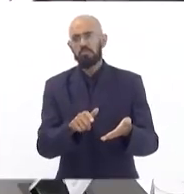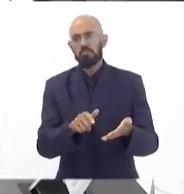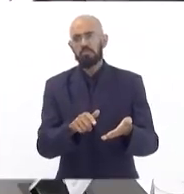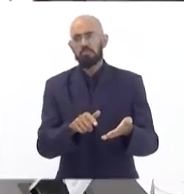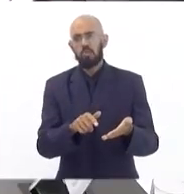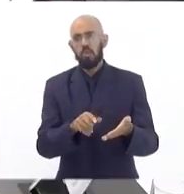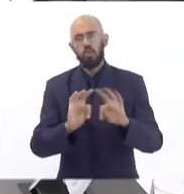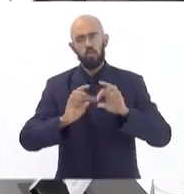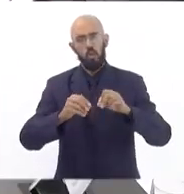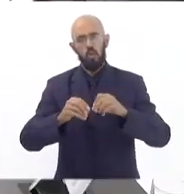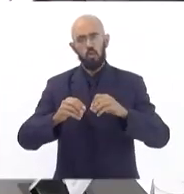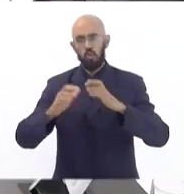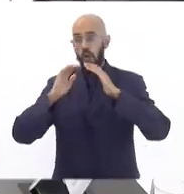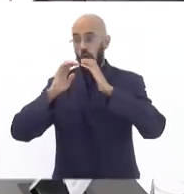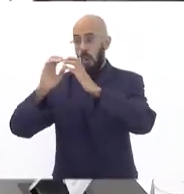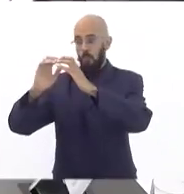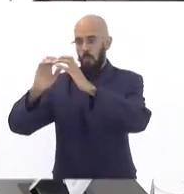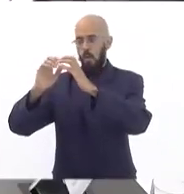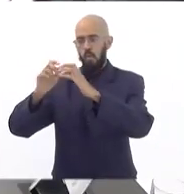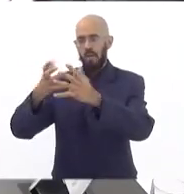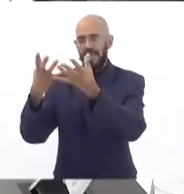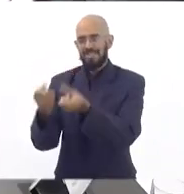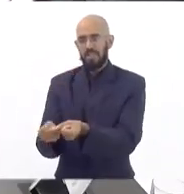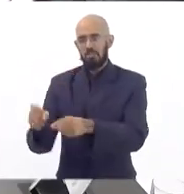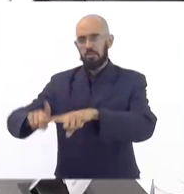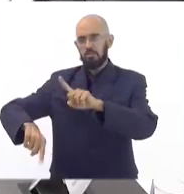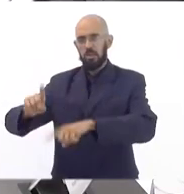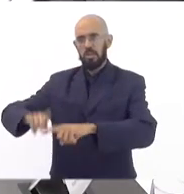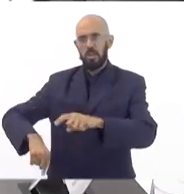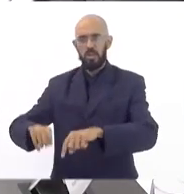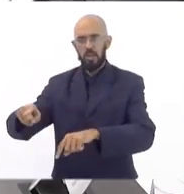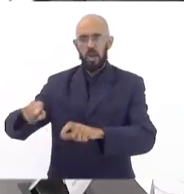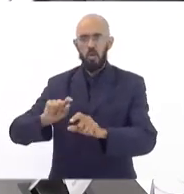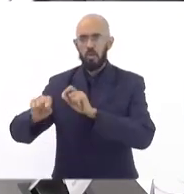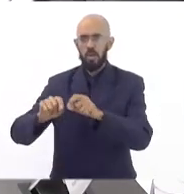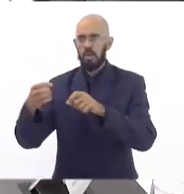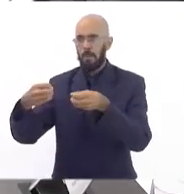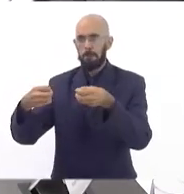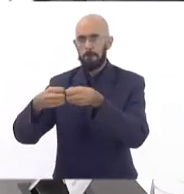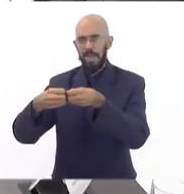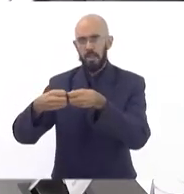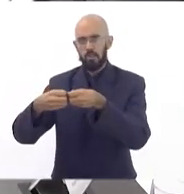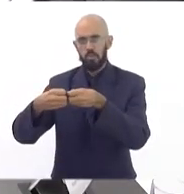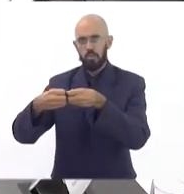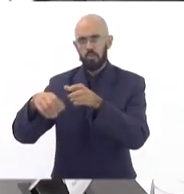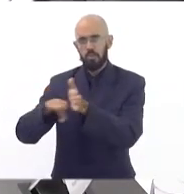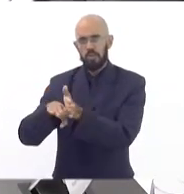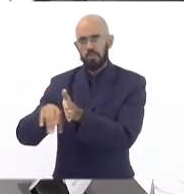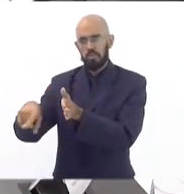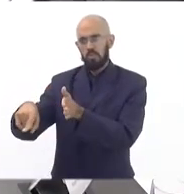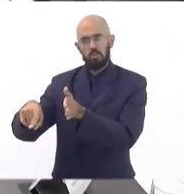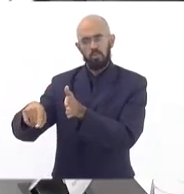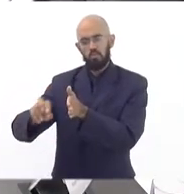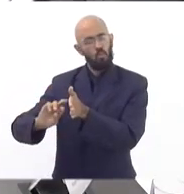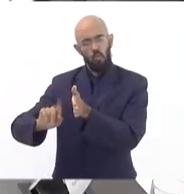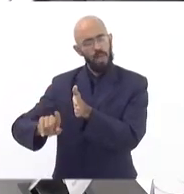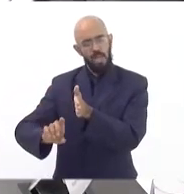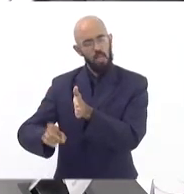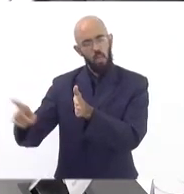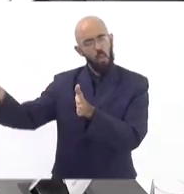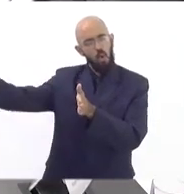todo o galpão que tem que recebe esse material que é Furtado está próximo da estação fiz um bom para tão distante não